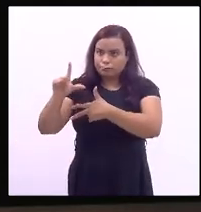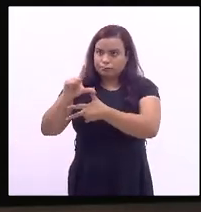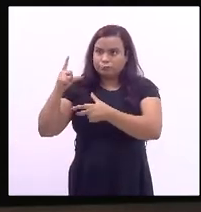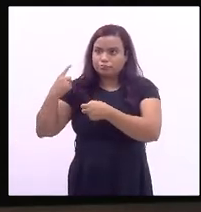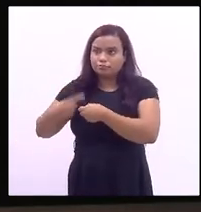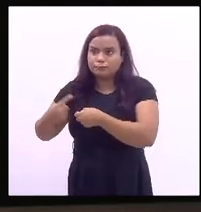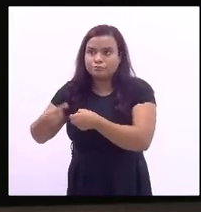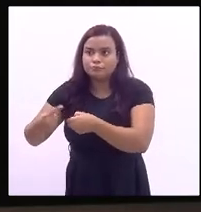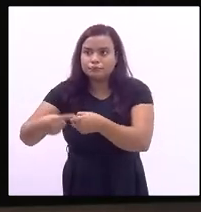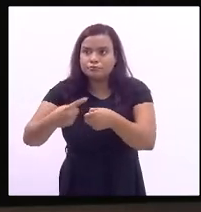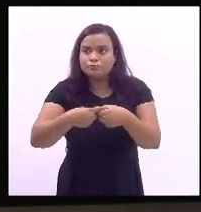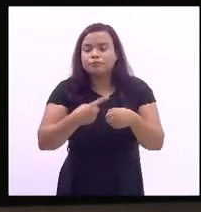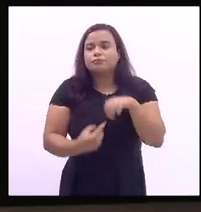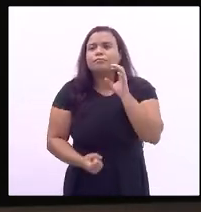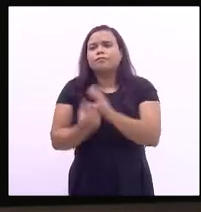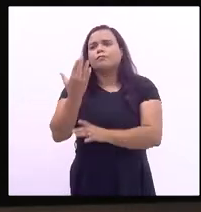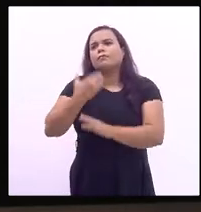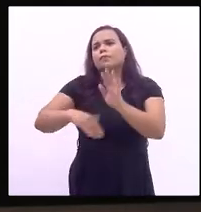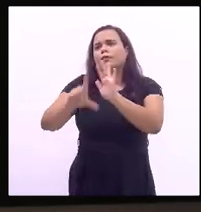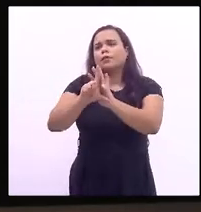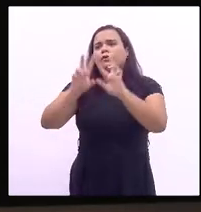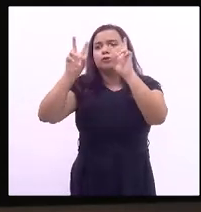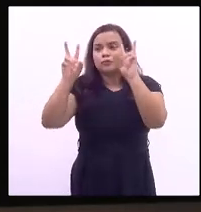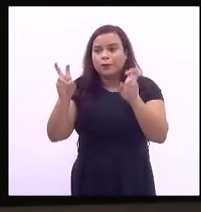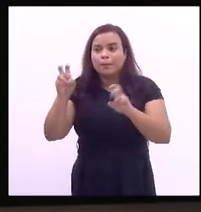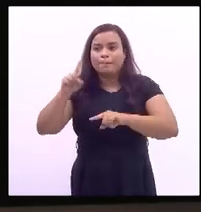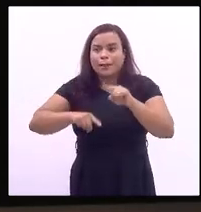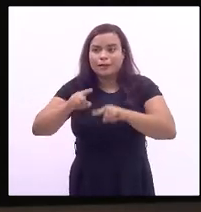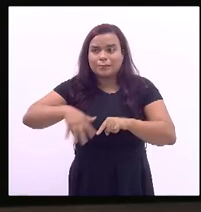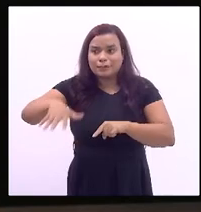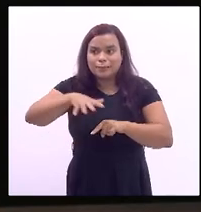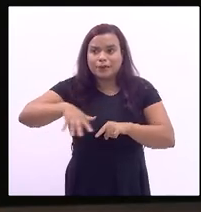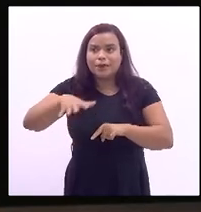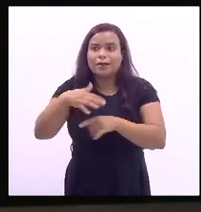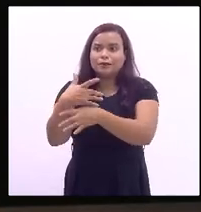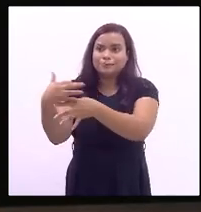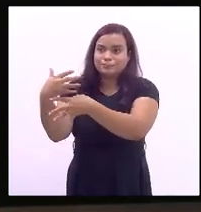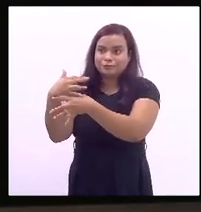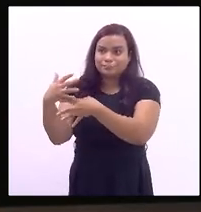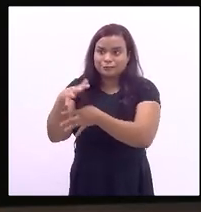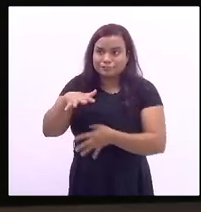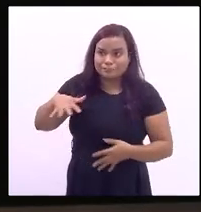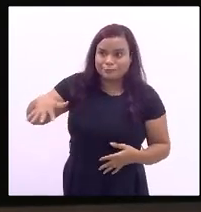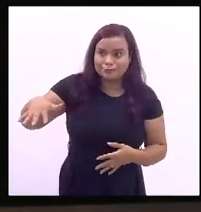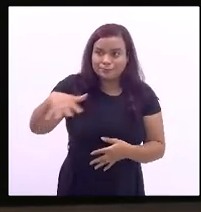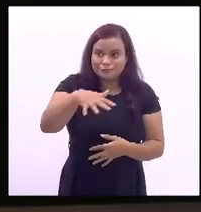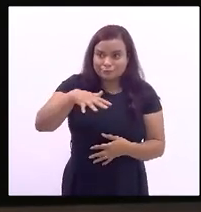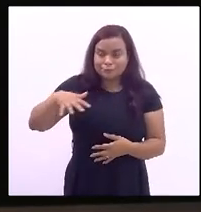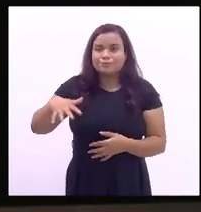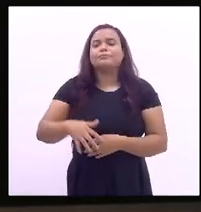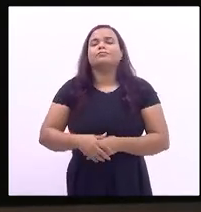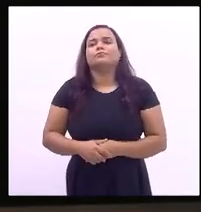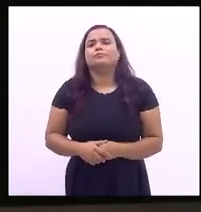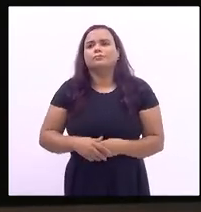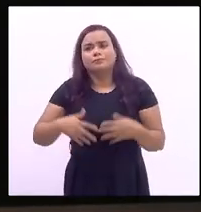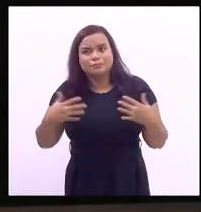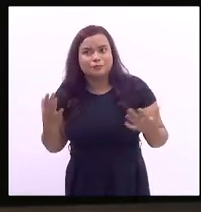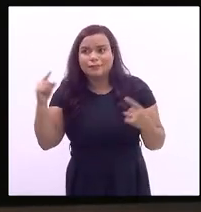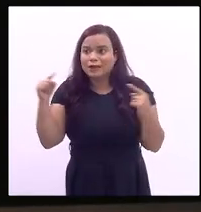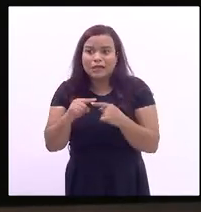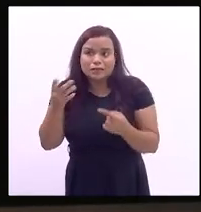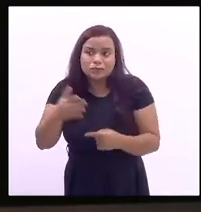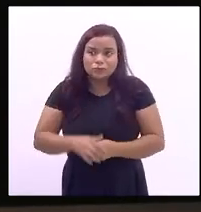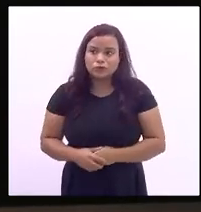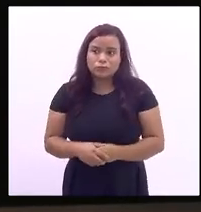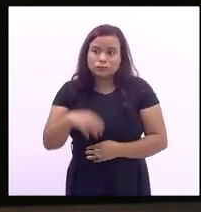municipal legislar sobre matéria de natureza urbanística Então é isso daí